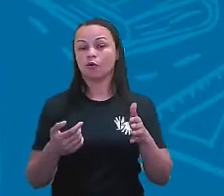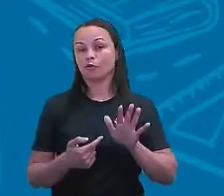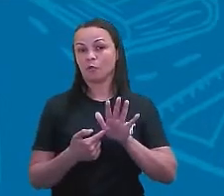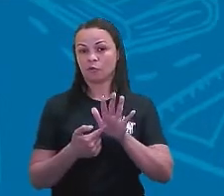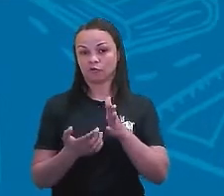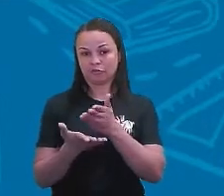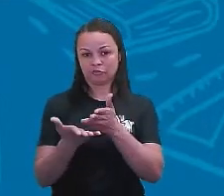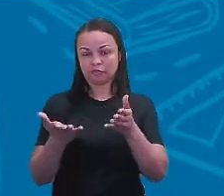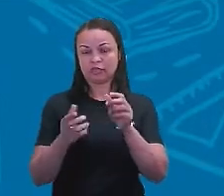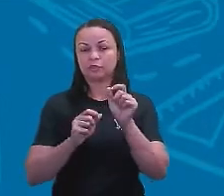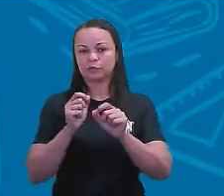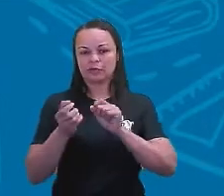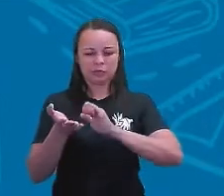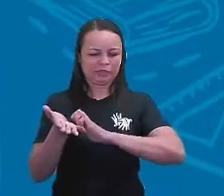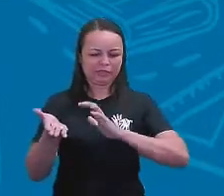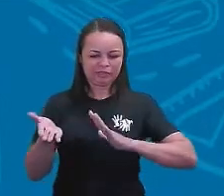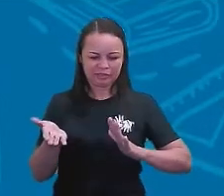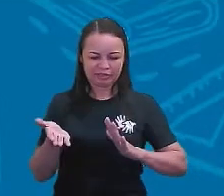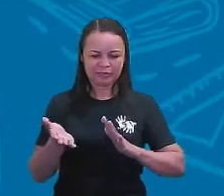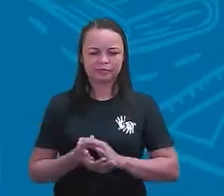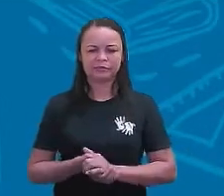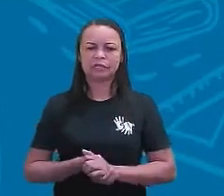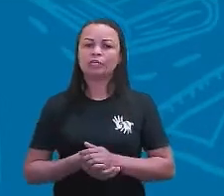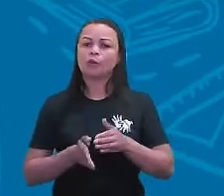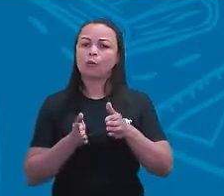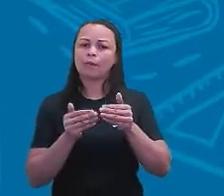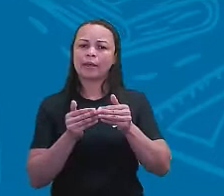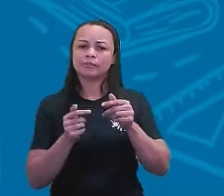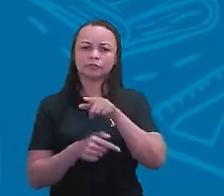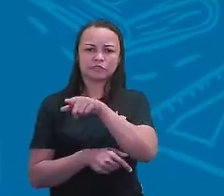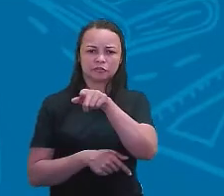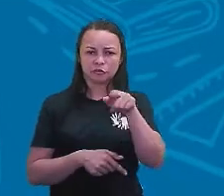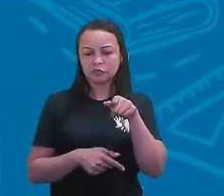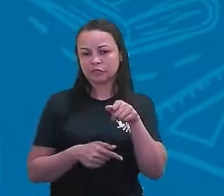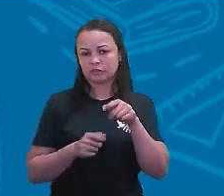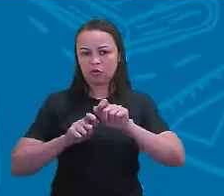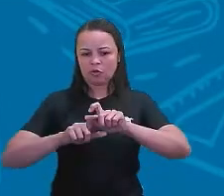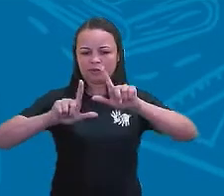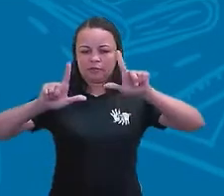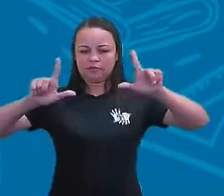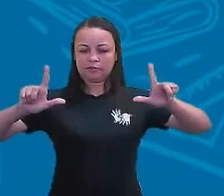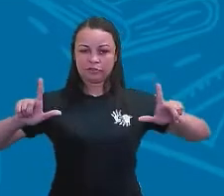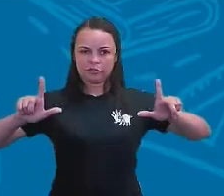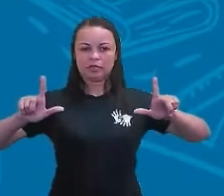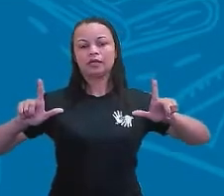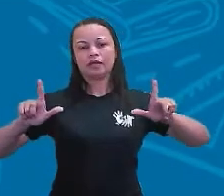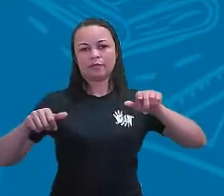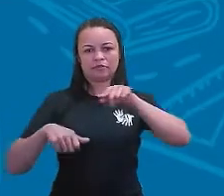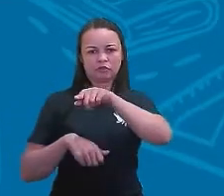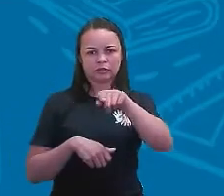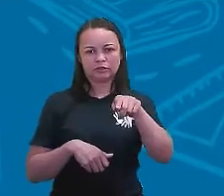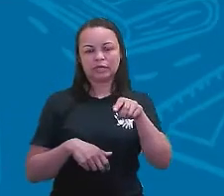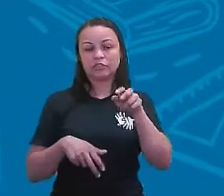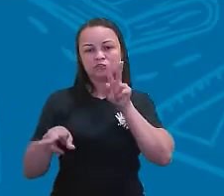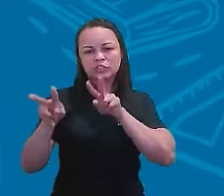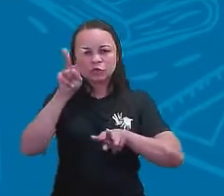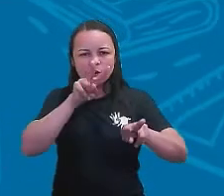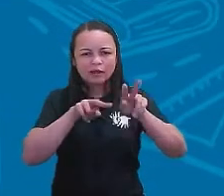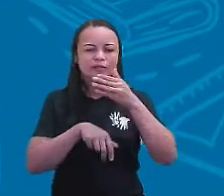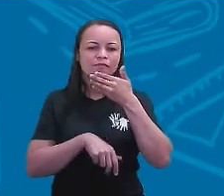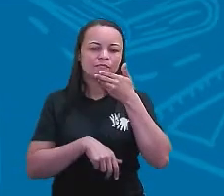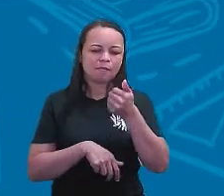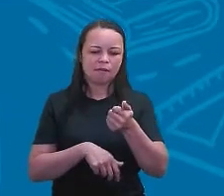essa atividade. E até assim, eu peço que coloque aí em tela cheia para vocês visualizarem melhor em casa,